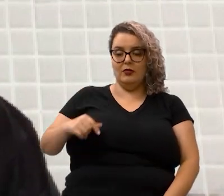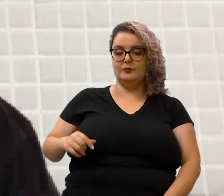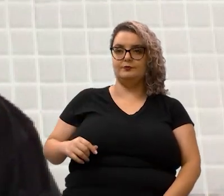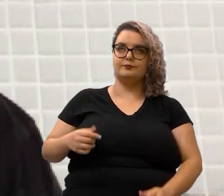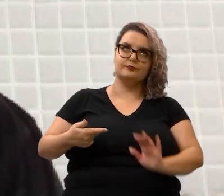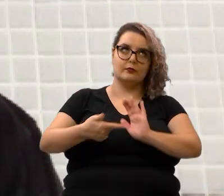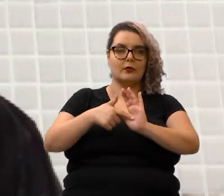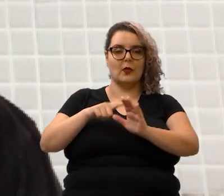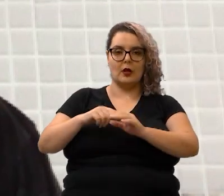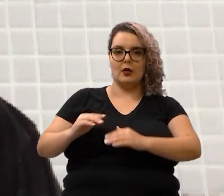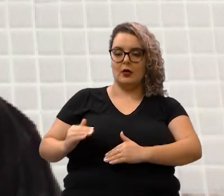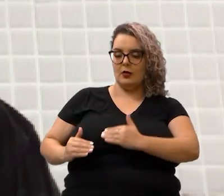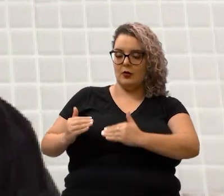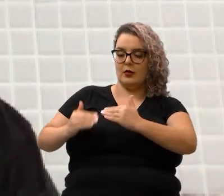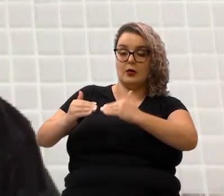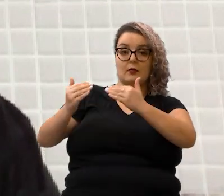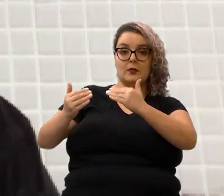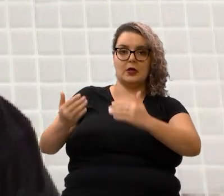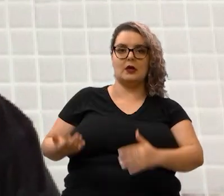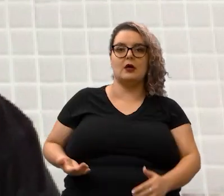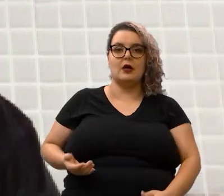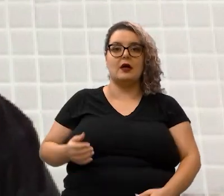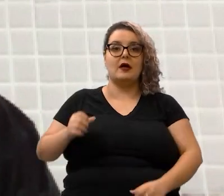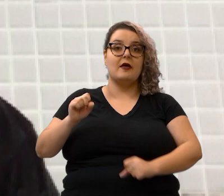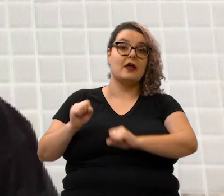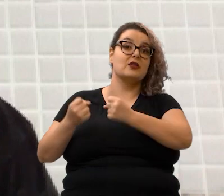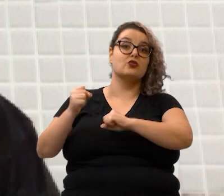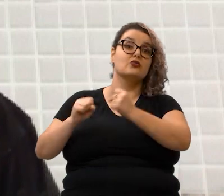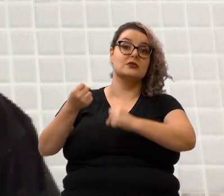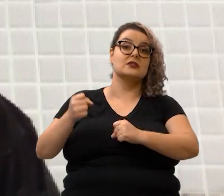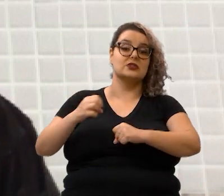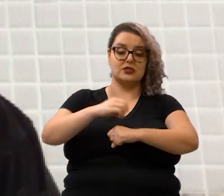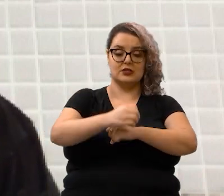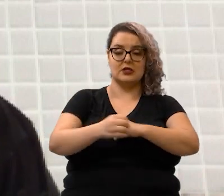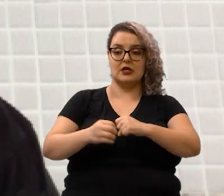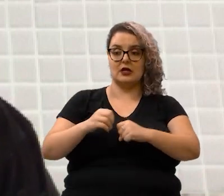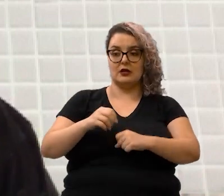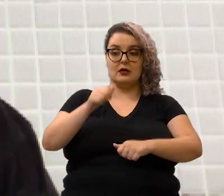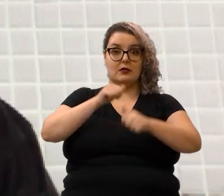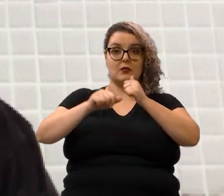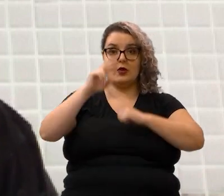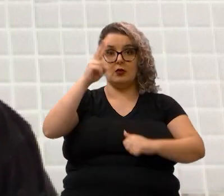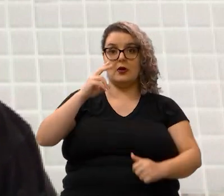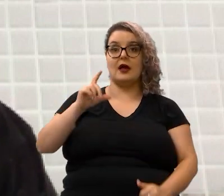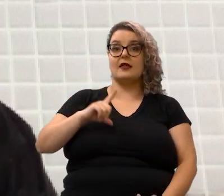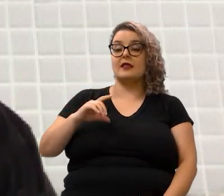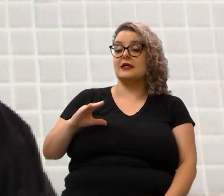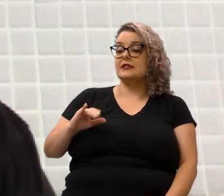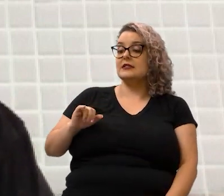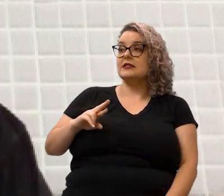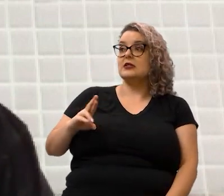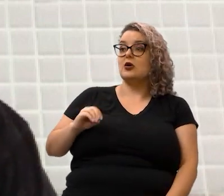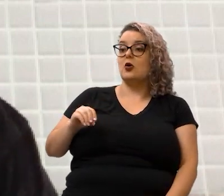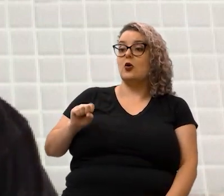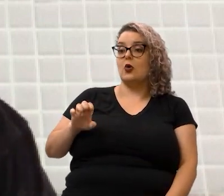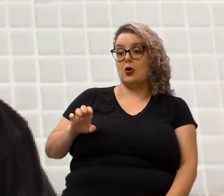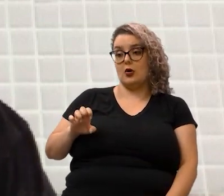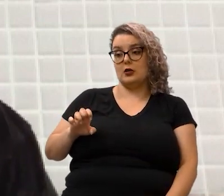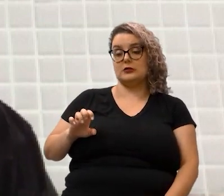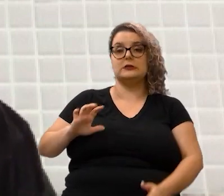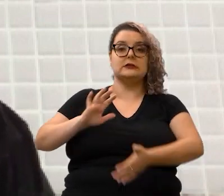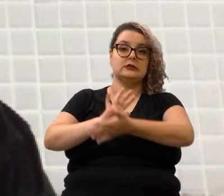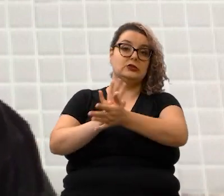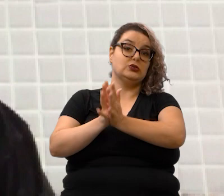fábrica de células, né? E que todo mundo já ouviu falar, ele bebe demais, ele tem cirrose. Então,